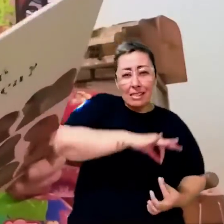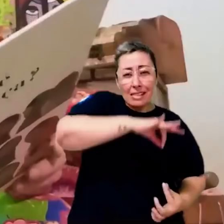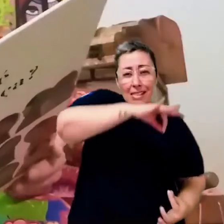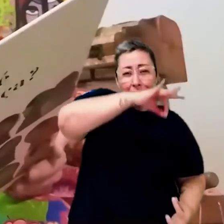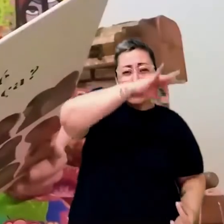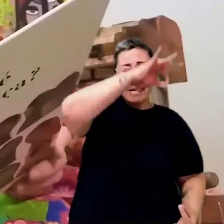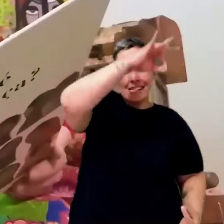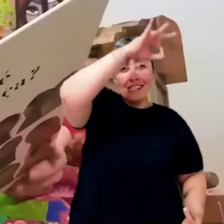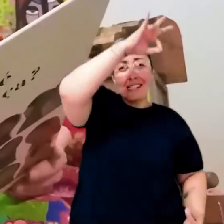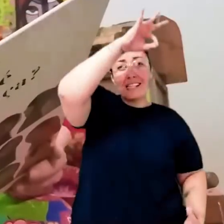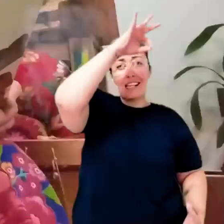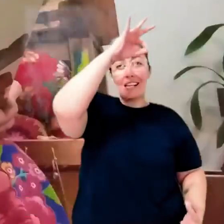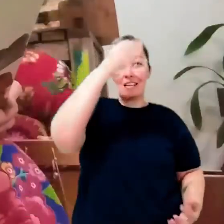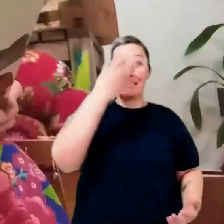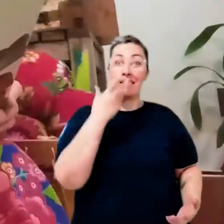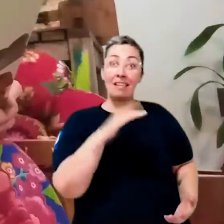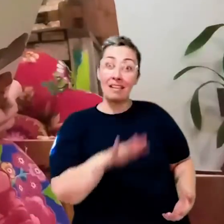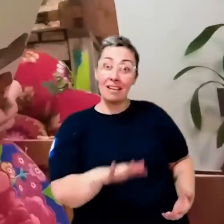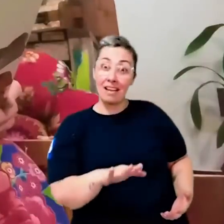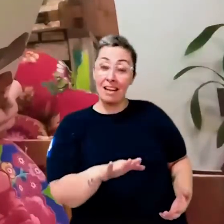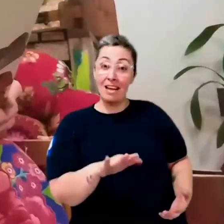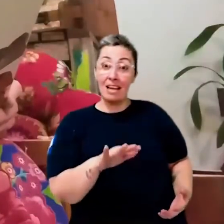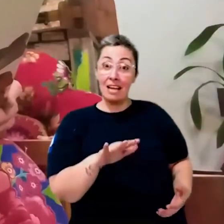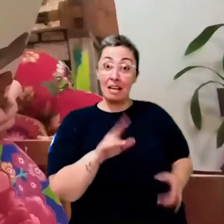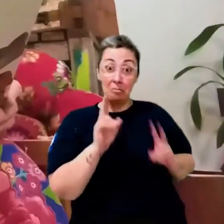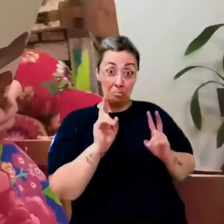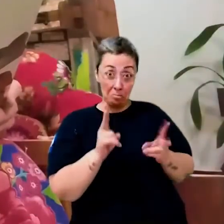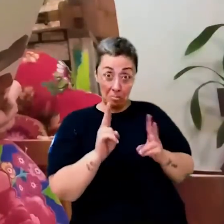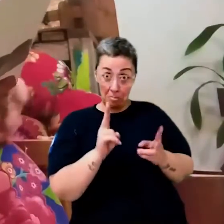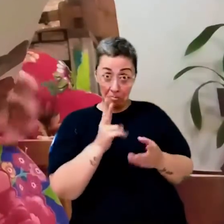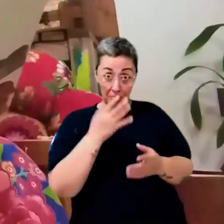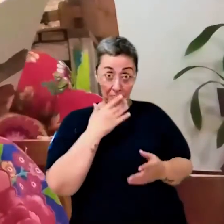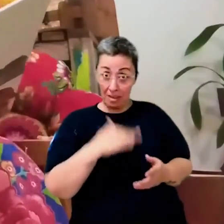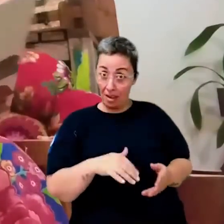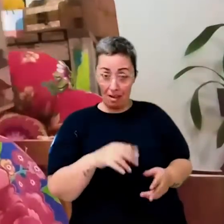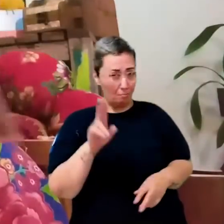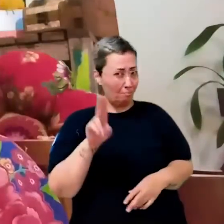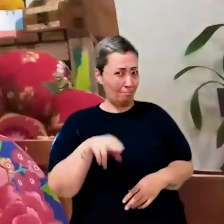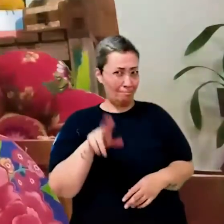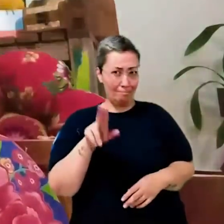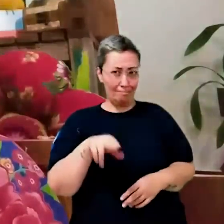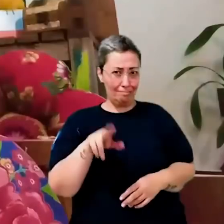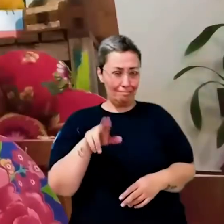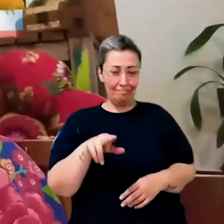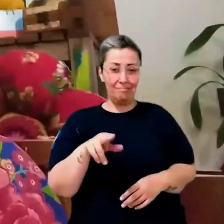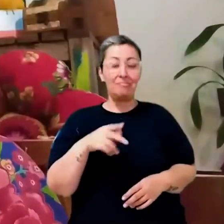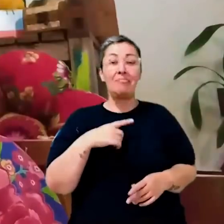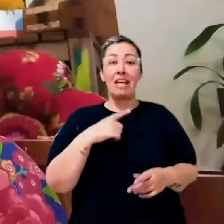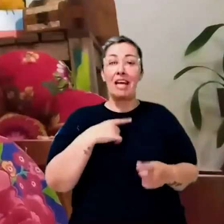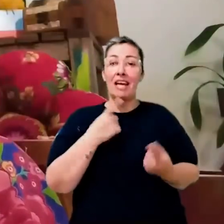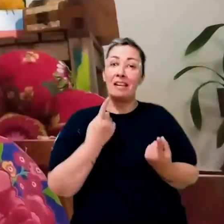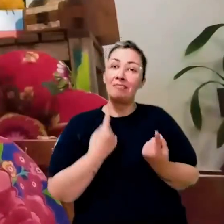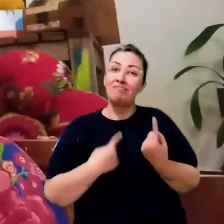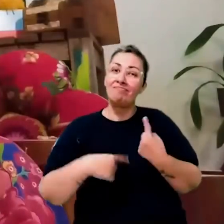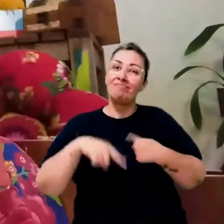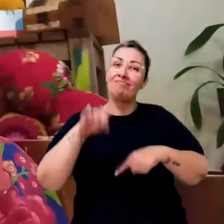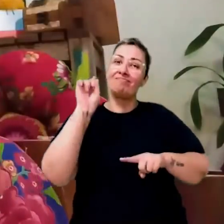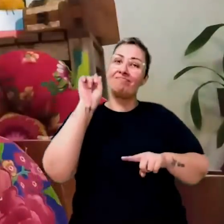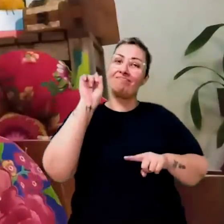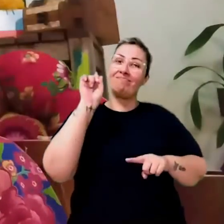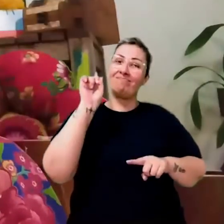comprida. Uma criança não é criança para sempre. Ela se